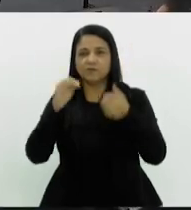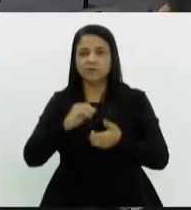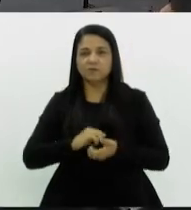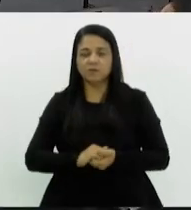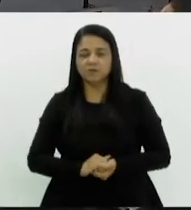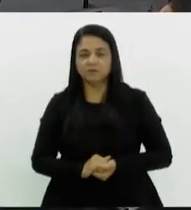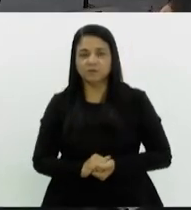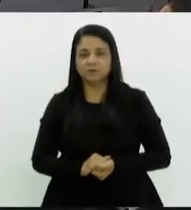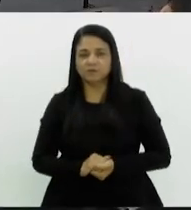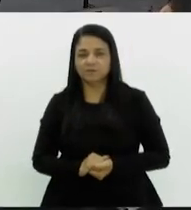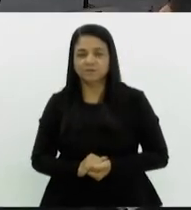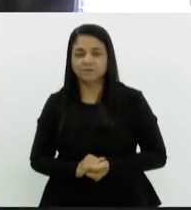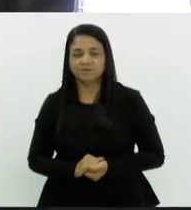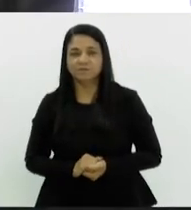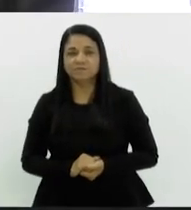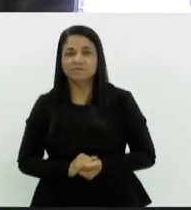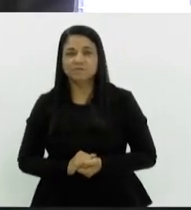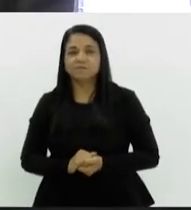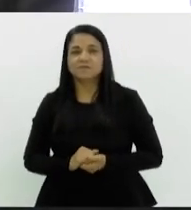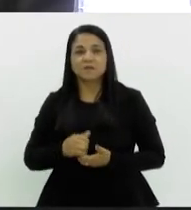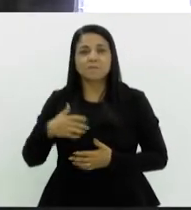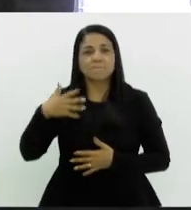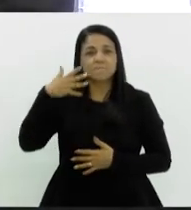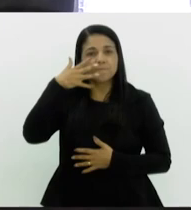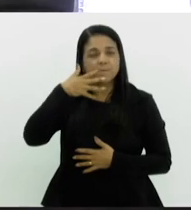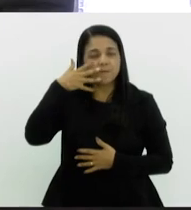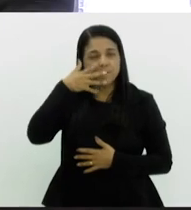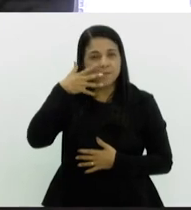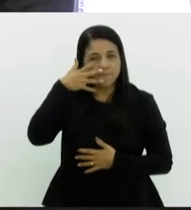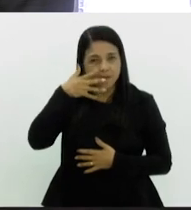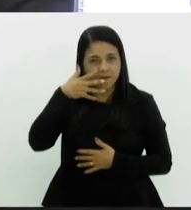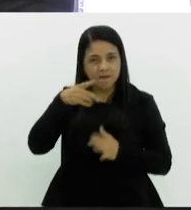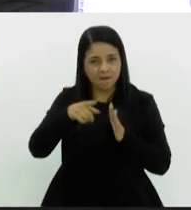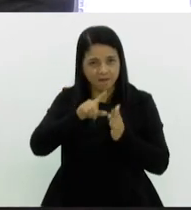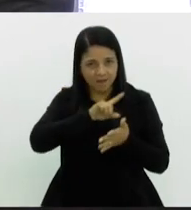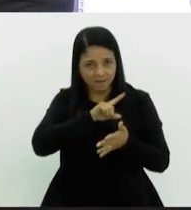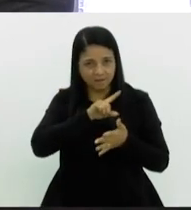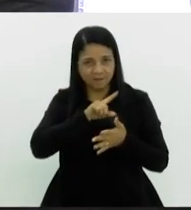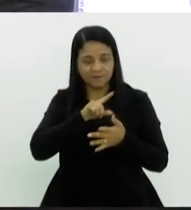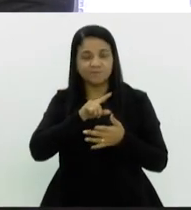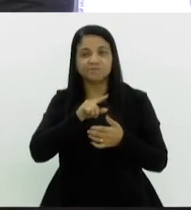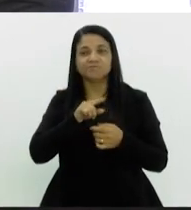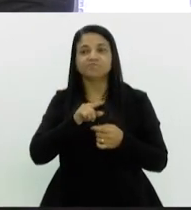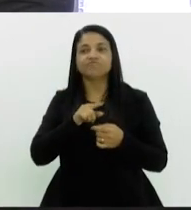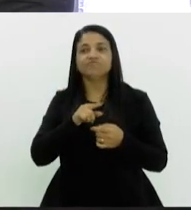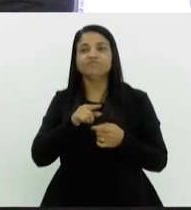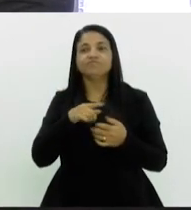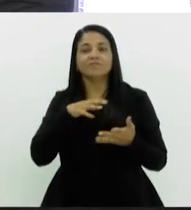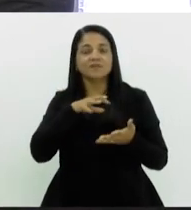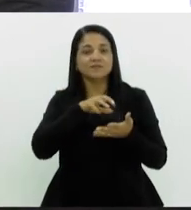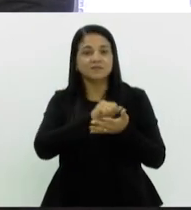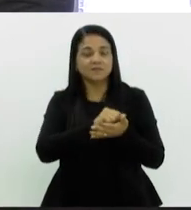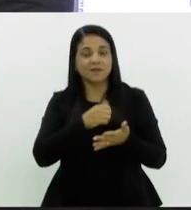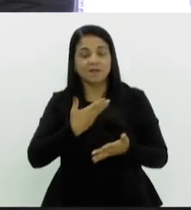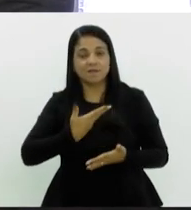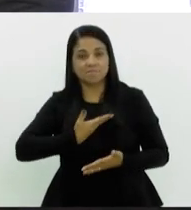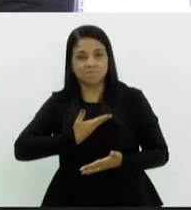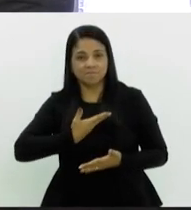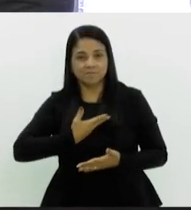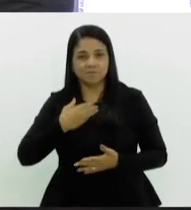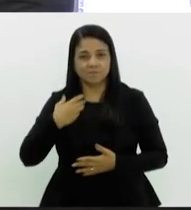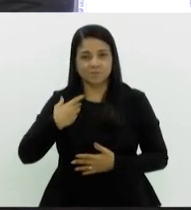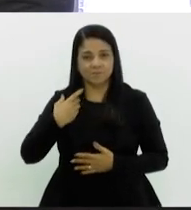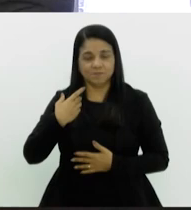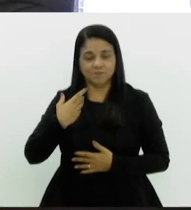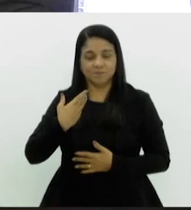Bom, antes de passar a palavra para o próximo orador, quero registrar aqui a presença também do meu amigo, que eu tive a honra